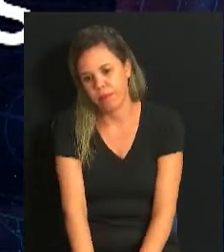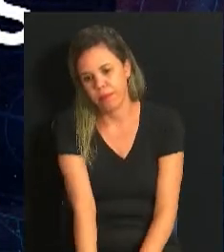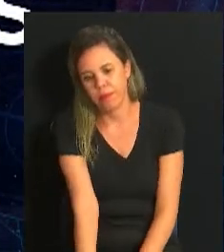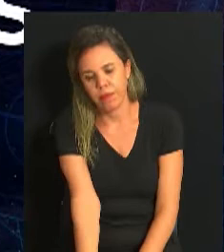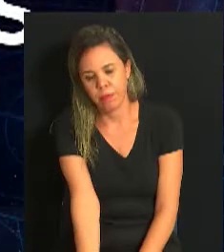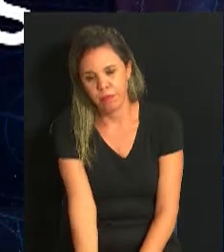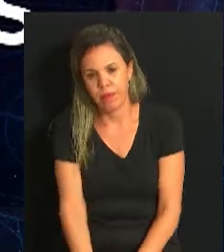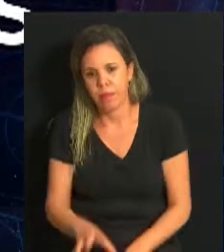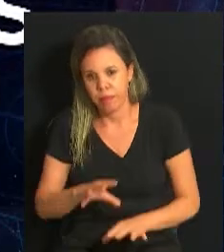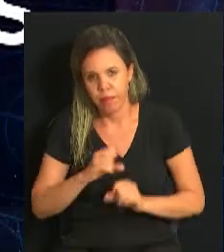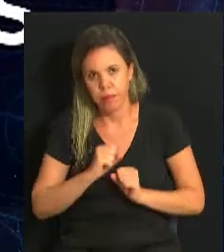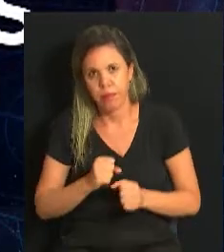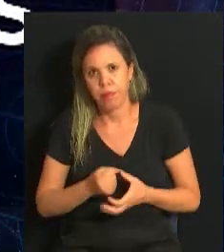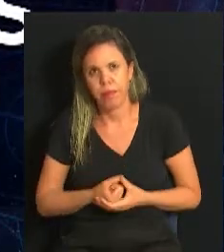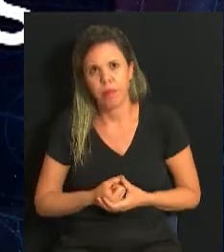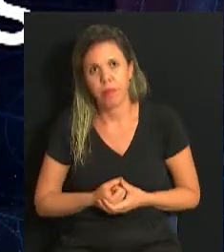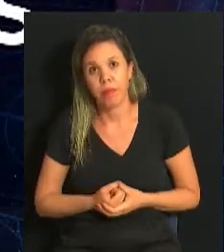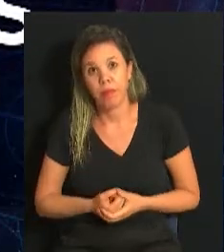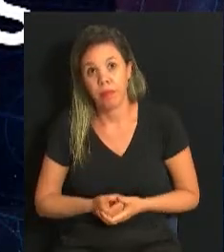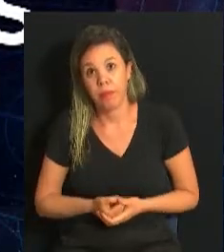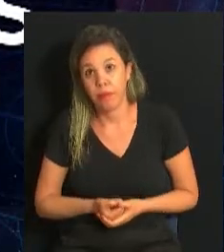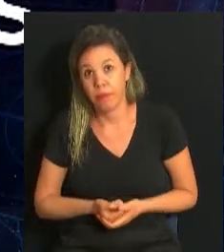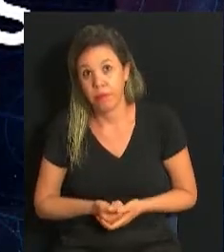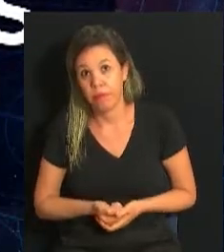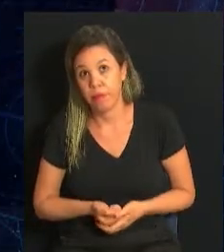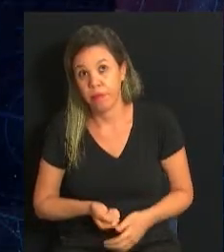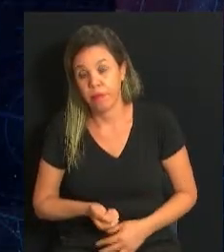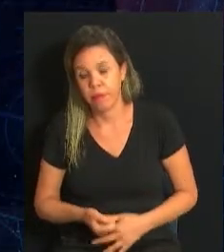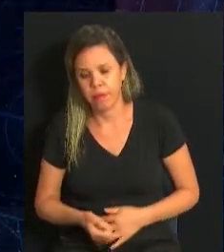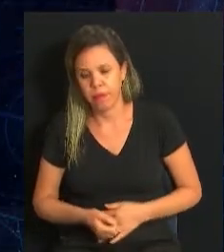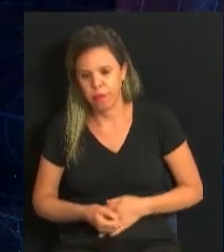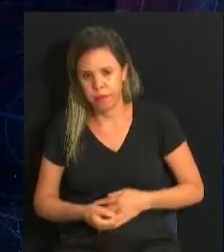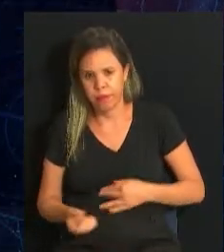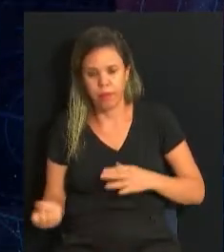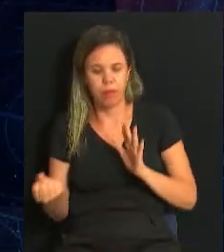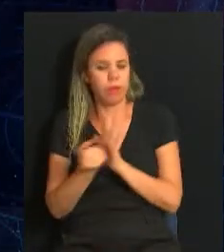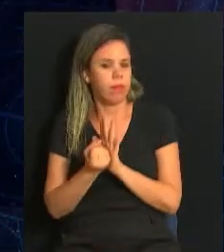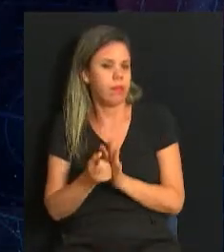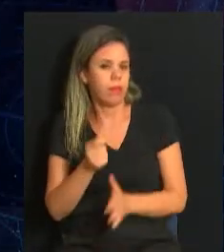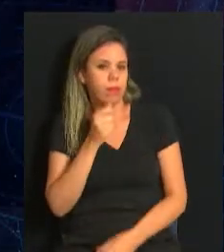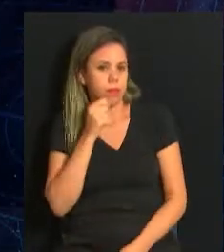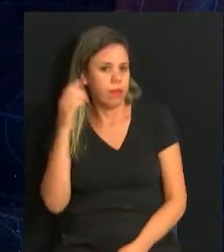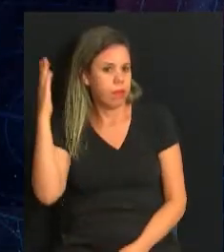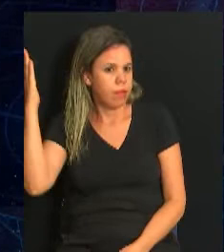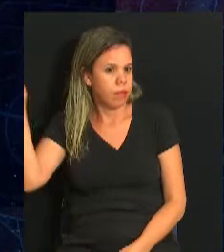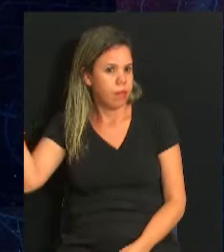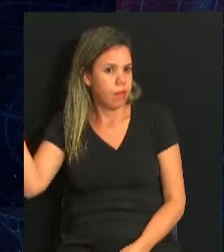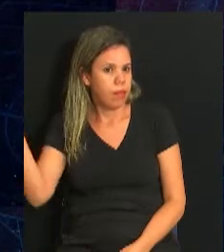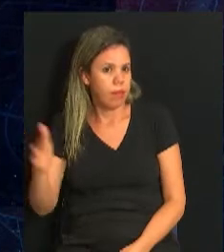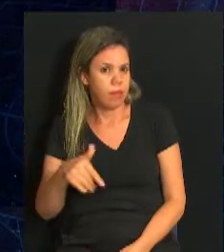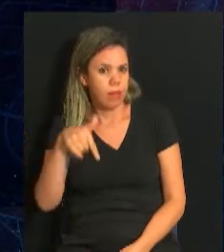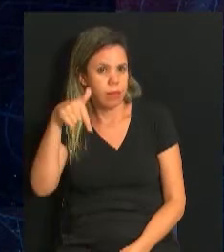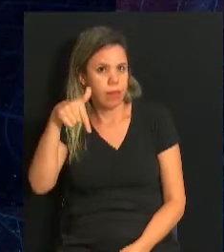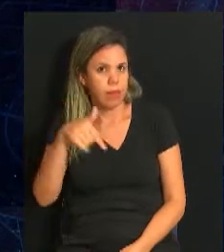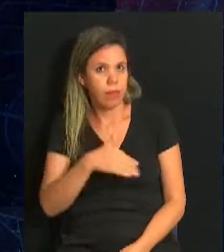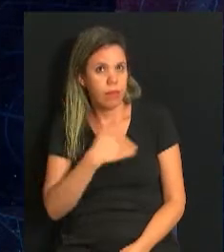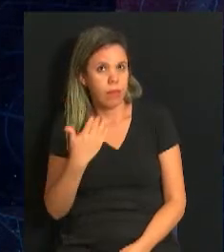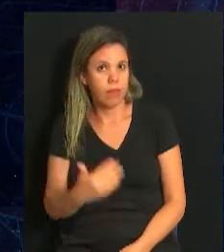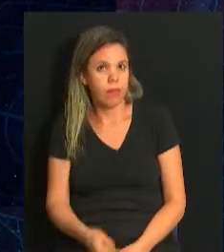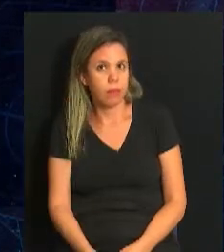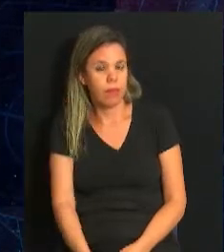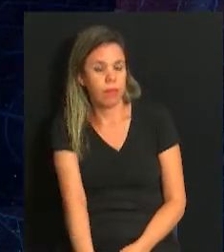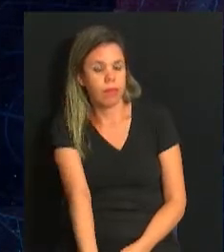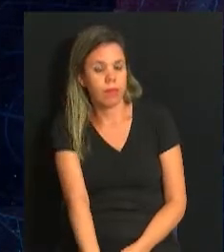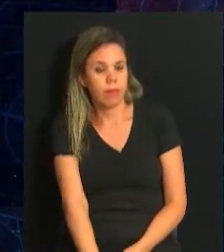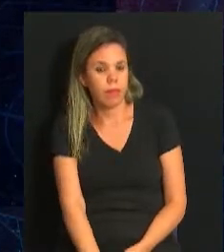testaram positivo para a cor vir de 19 foram registradas ainda sete mortes de acordo com esta